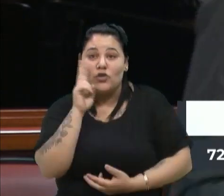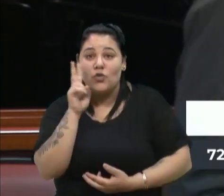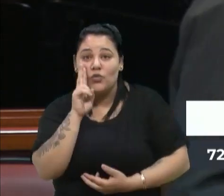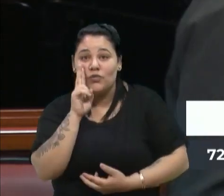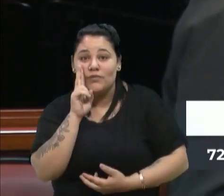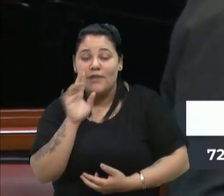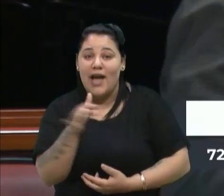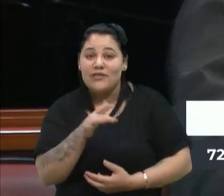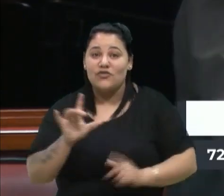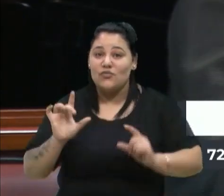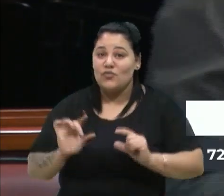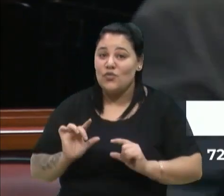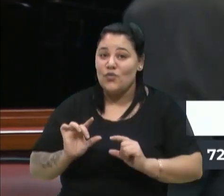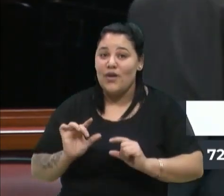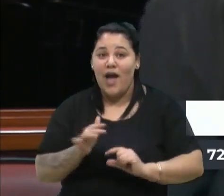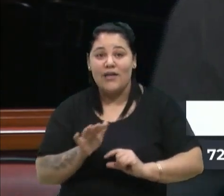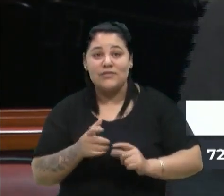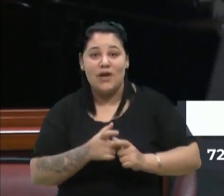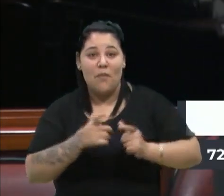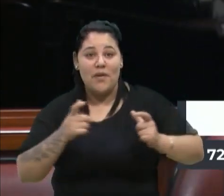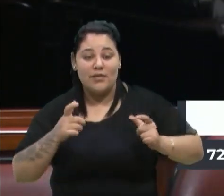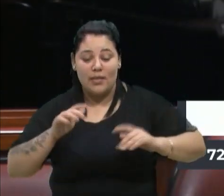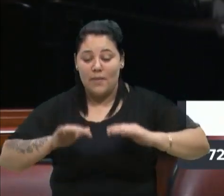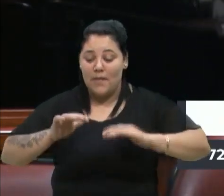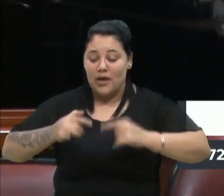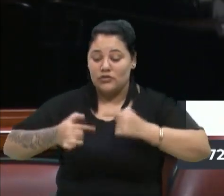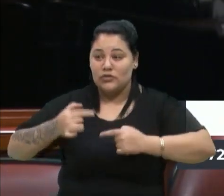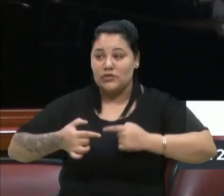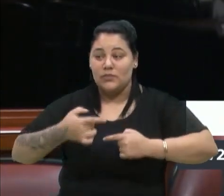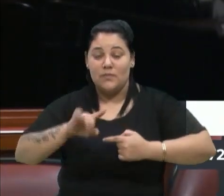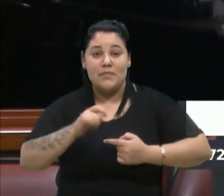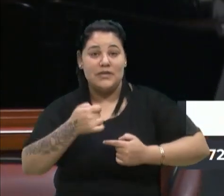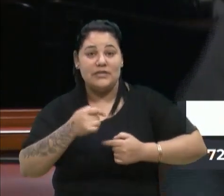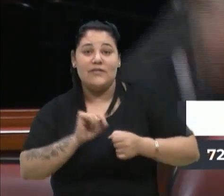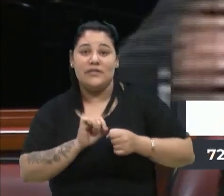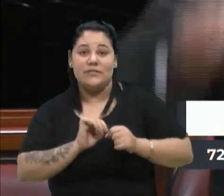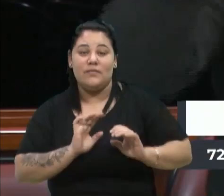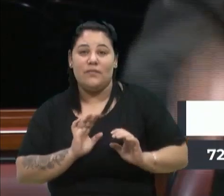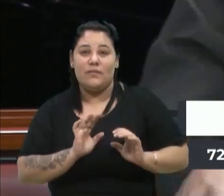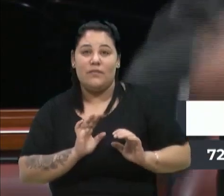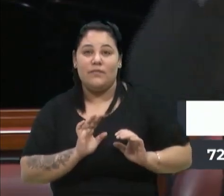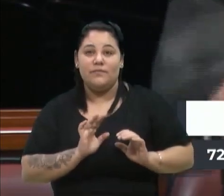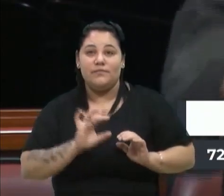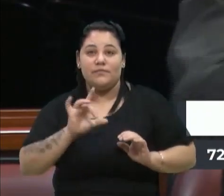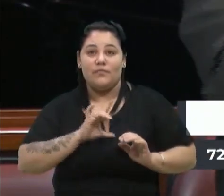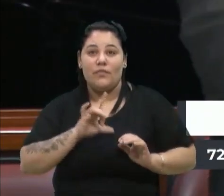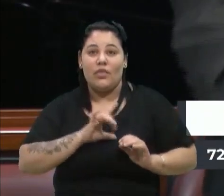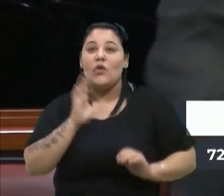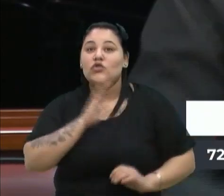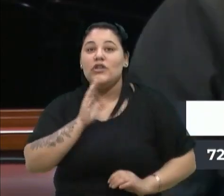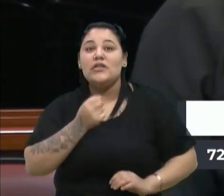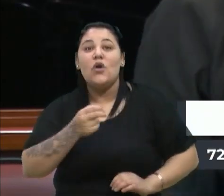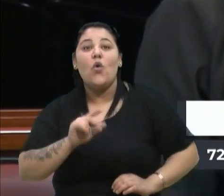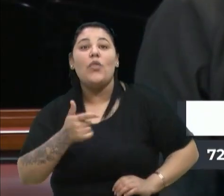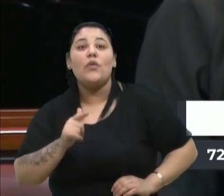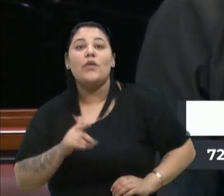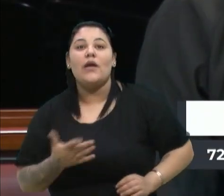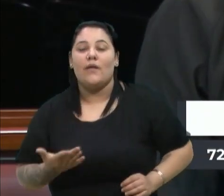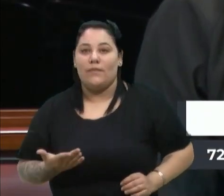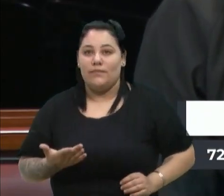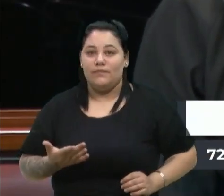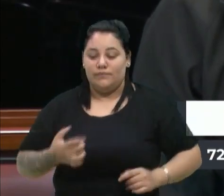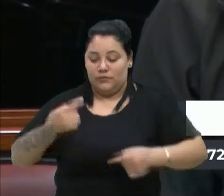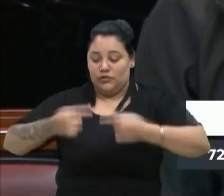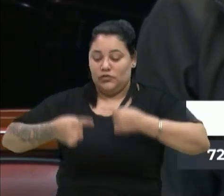vezes aumenta, dependendo das discussões que se queira fazer. Tem urgência ou não tem